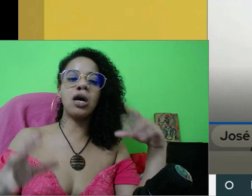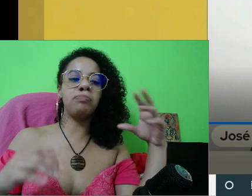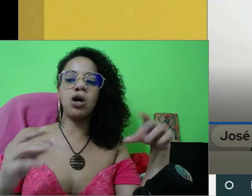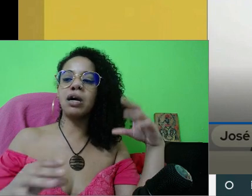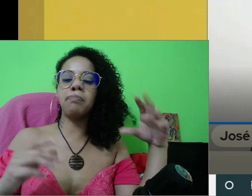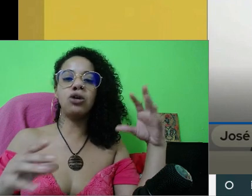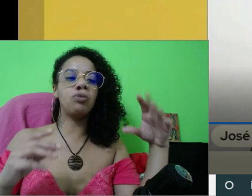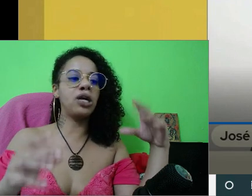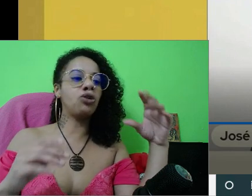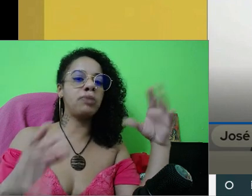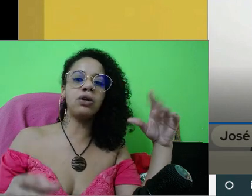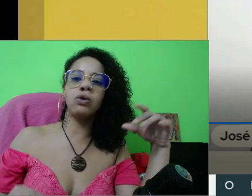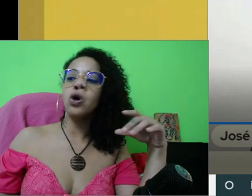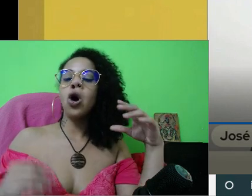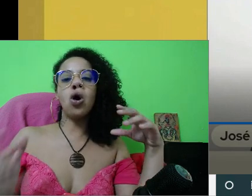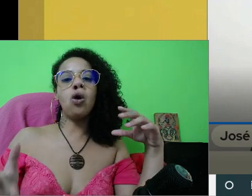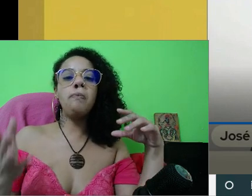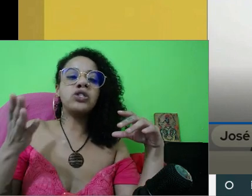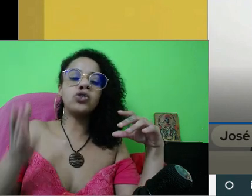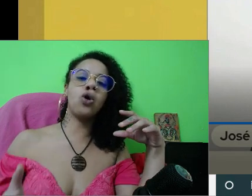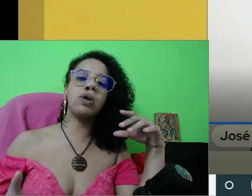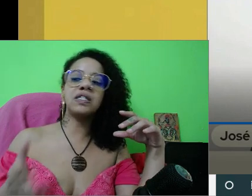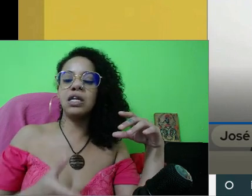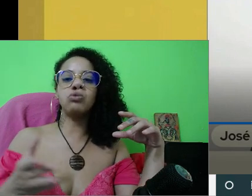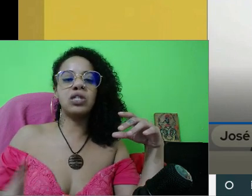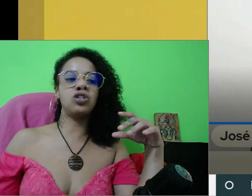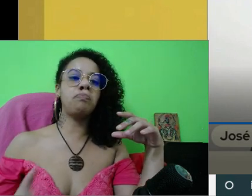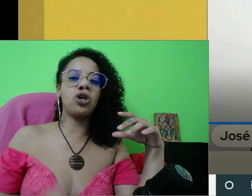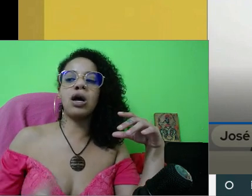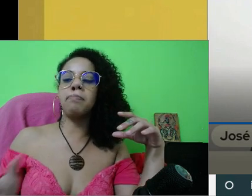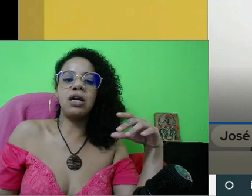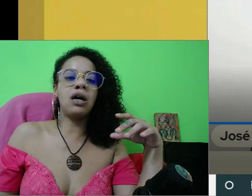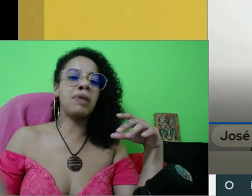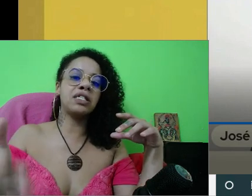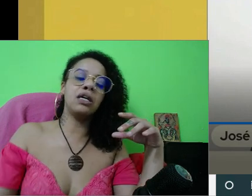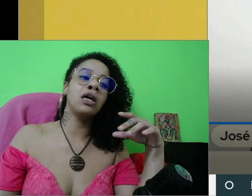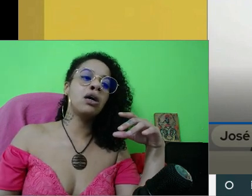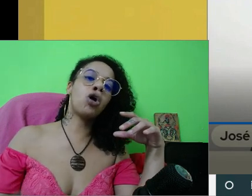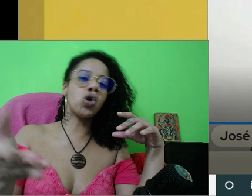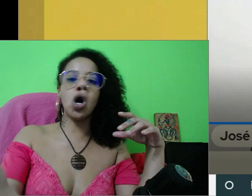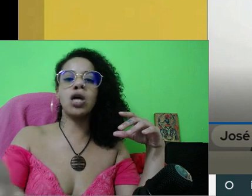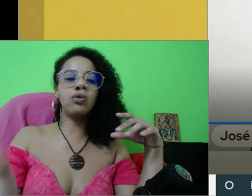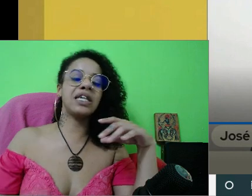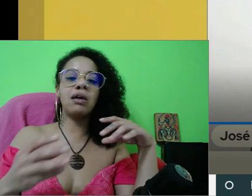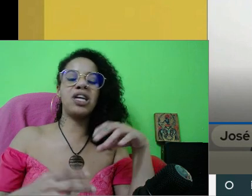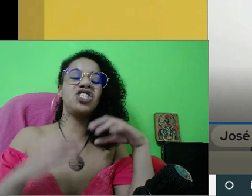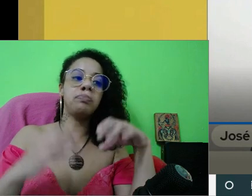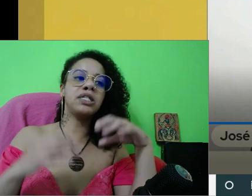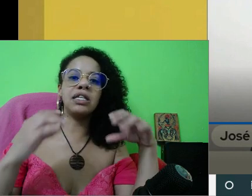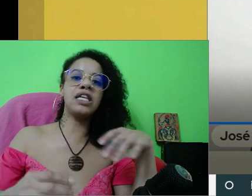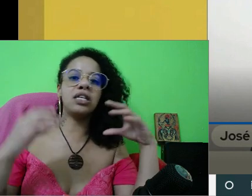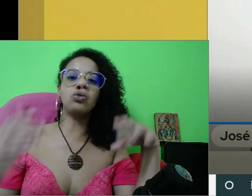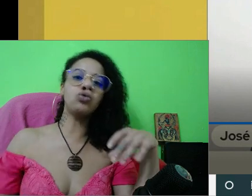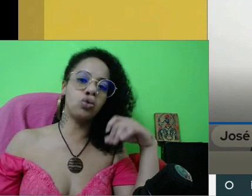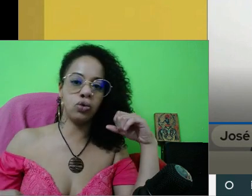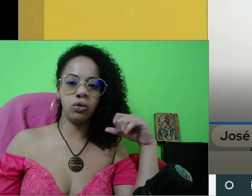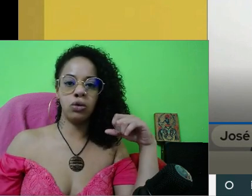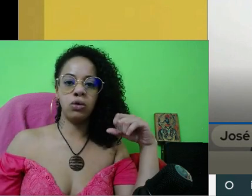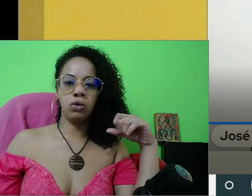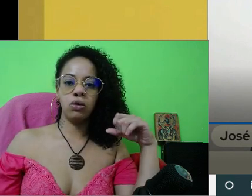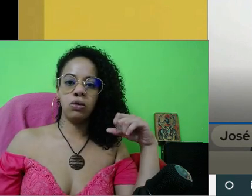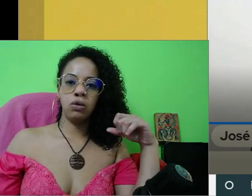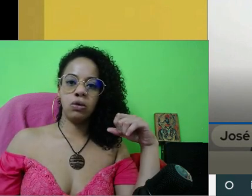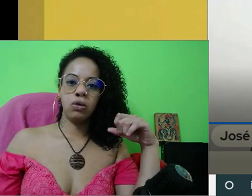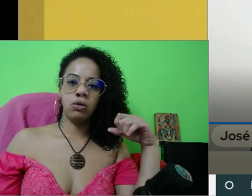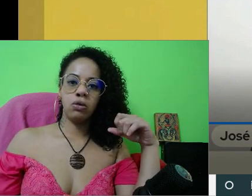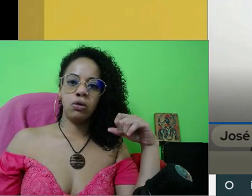para o outro só tem branco branco ou pessoas que não sejam Branca mas que concordam exatamente esses líderes com